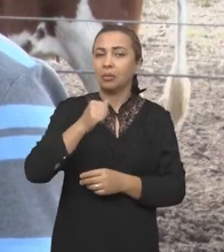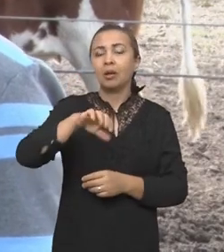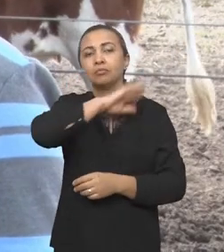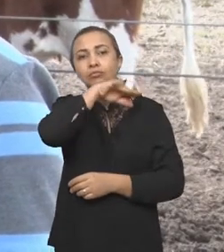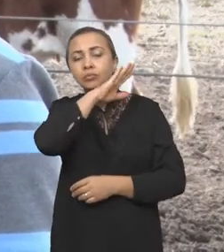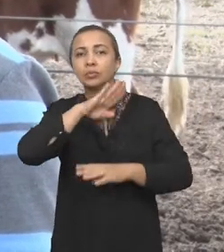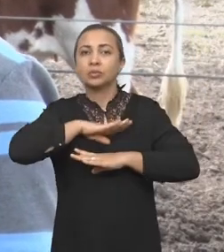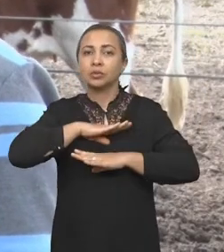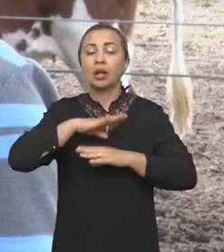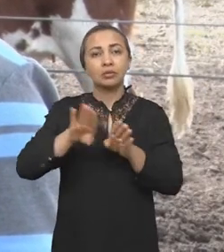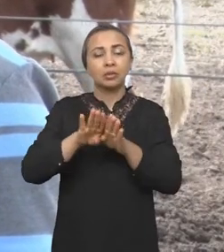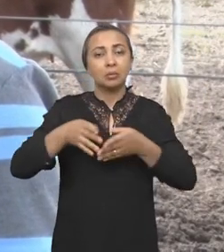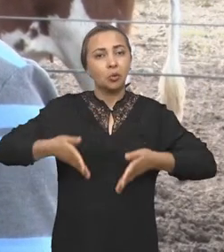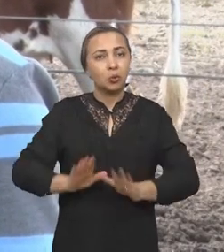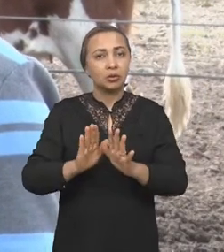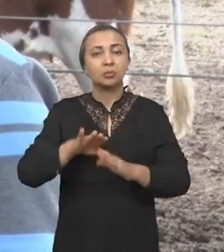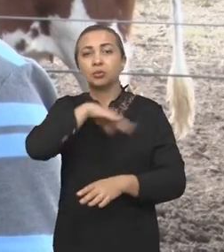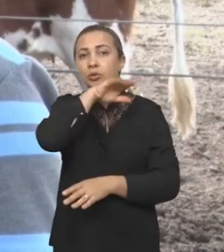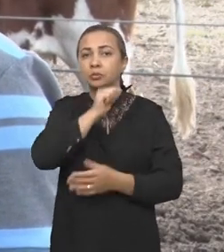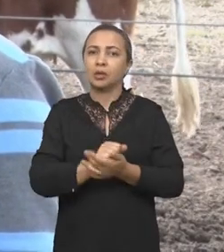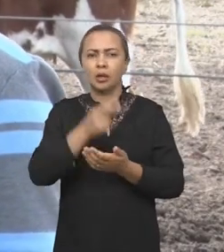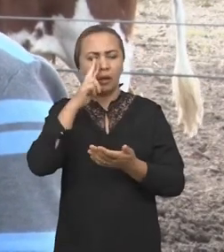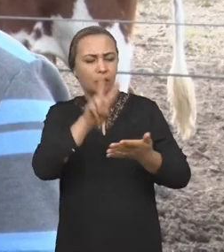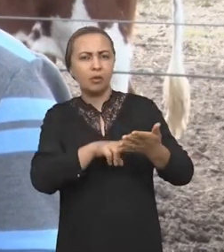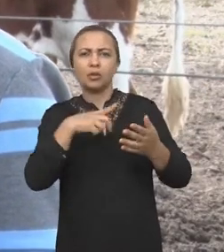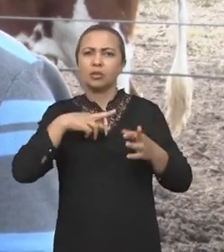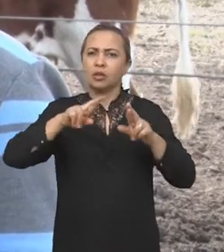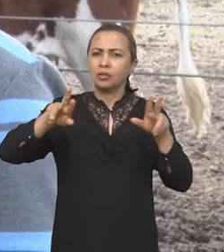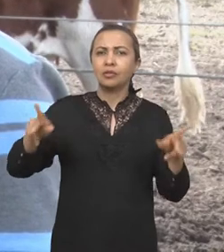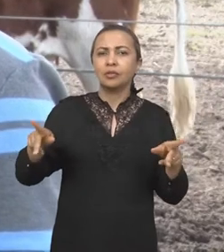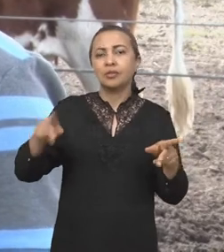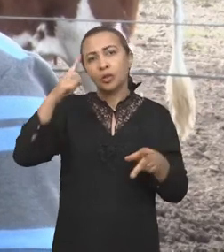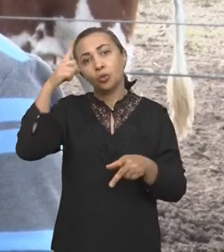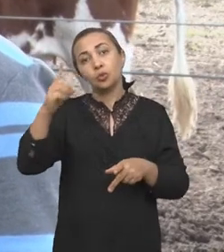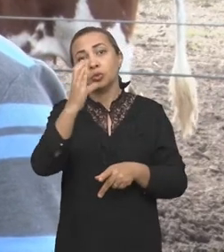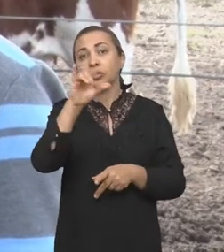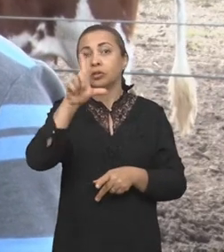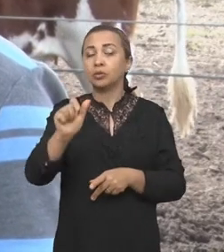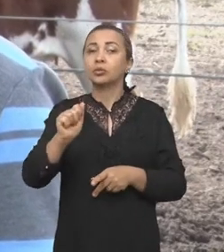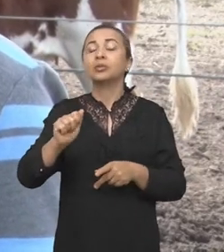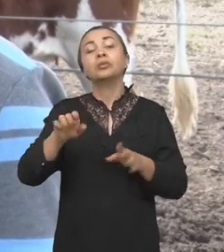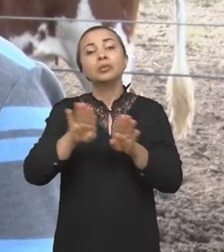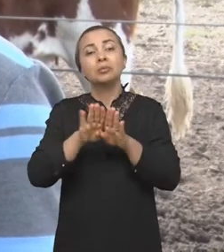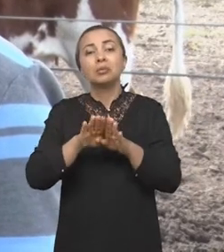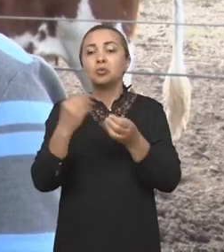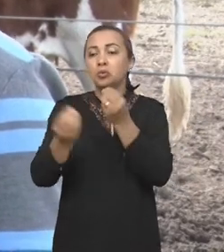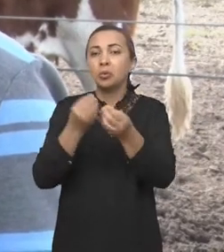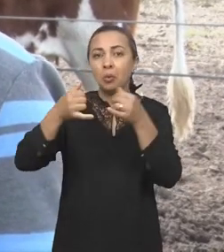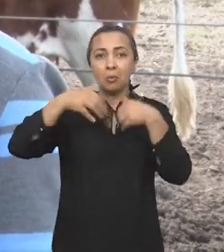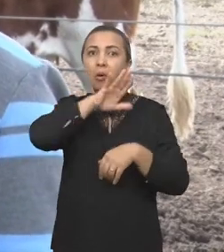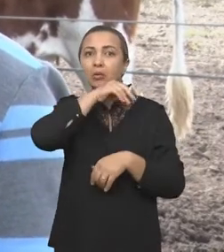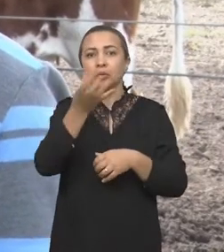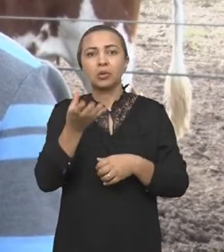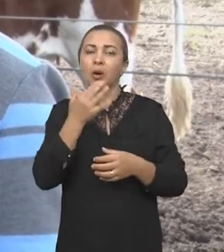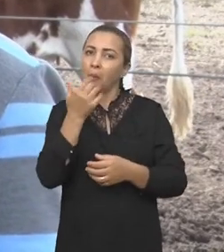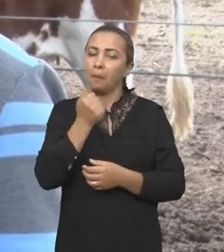E o que a gente viu foi que existia diferença no dia do cio no comportamento ingestivo. Então a gente resolveu então